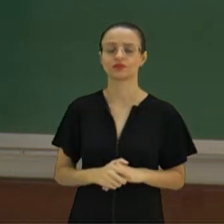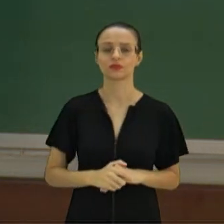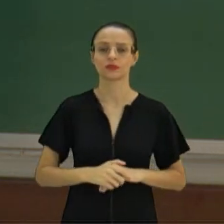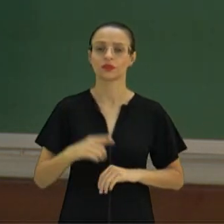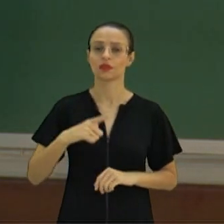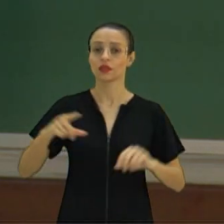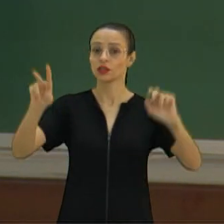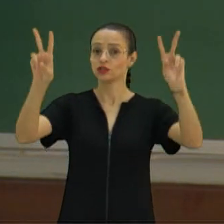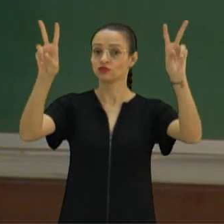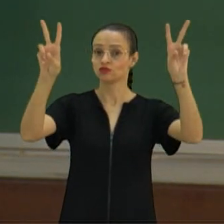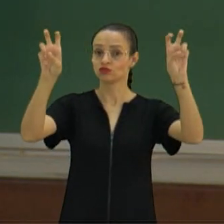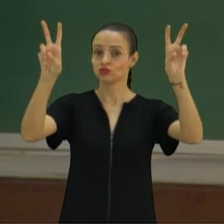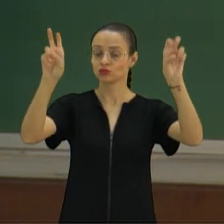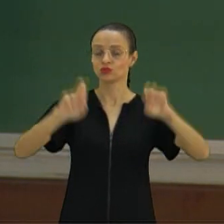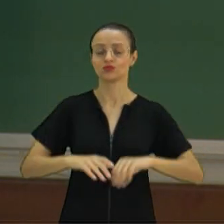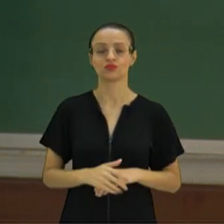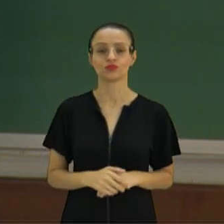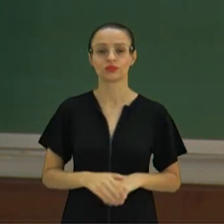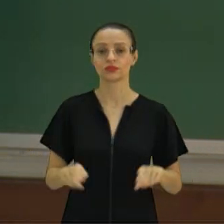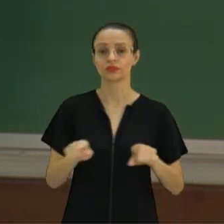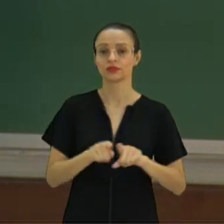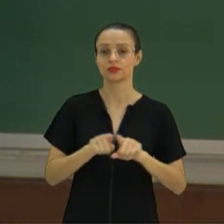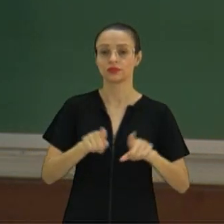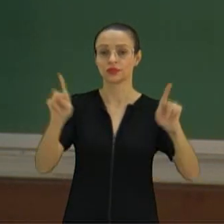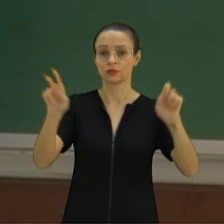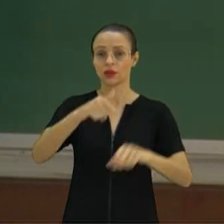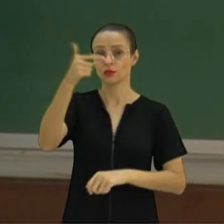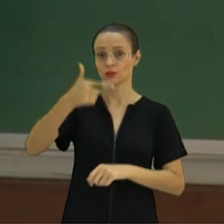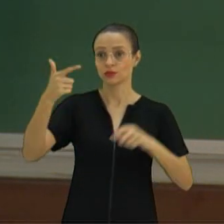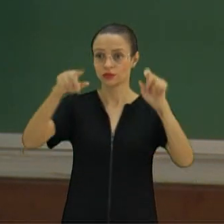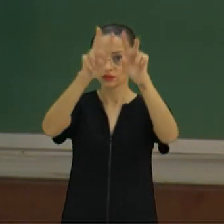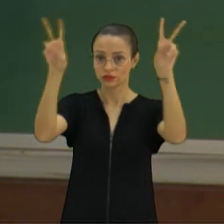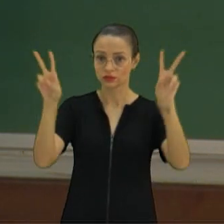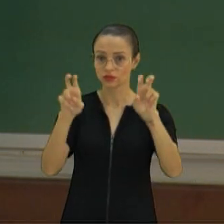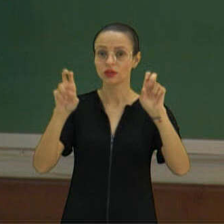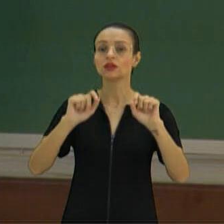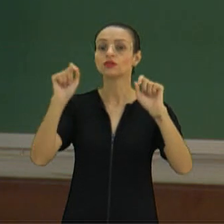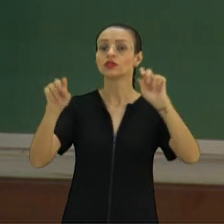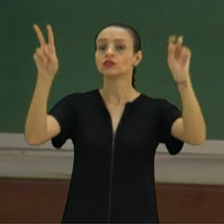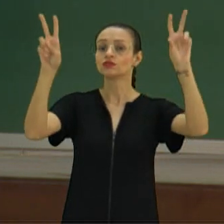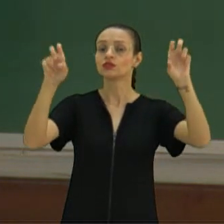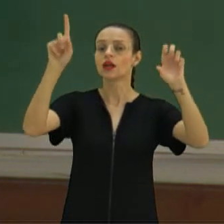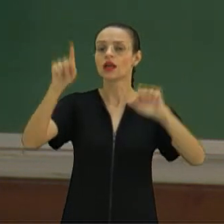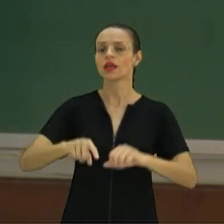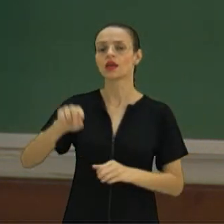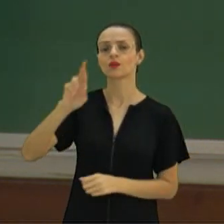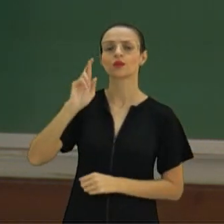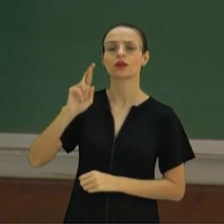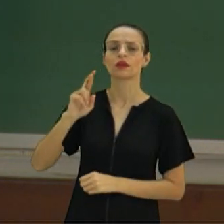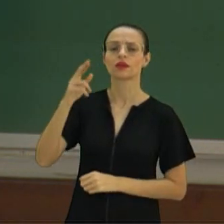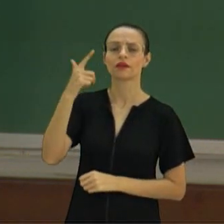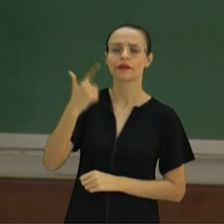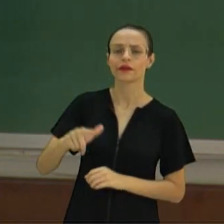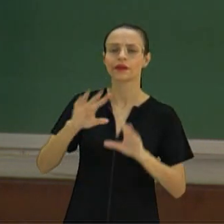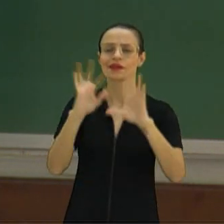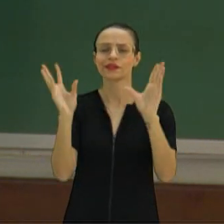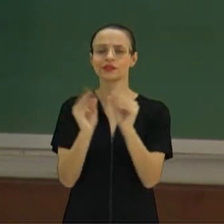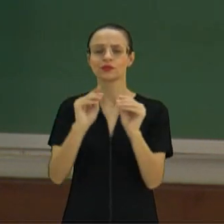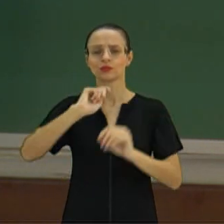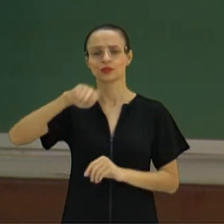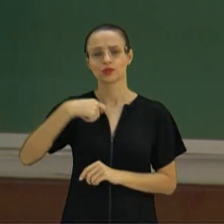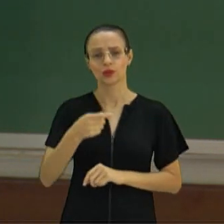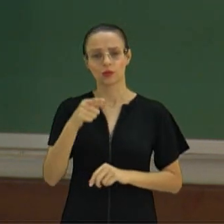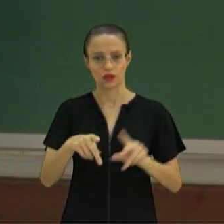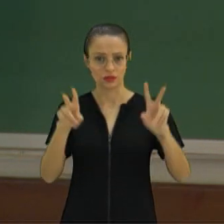o título, temos também o subtítulo, lembrando que o título faz uma revisão do que vai ser tratado, resume o que vai